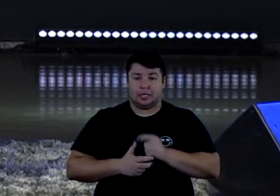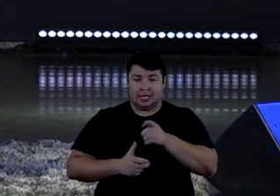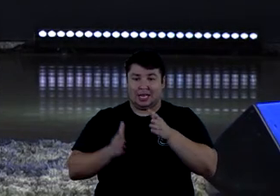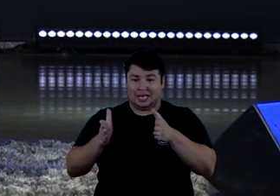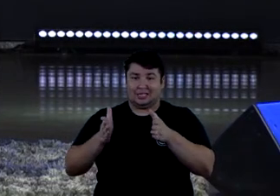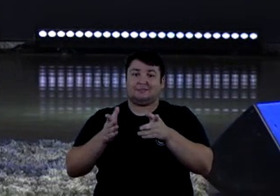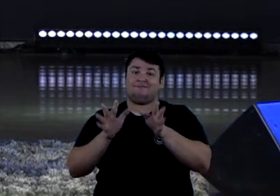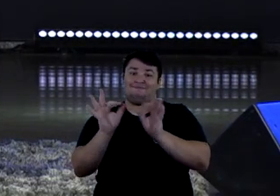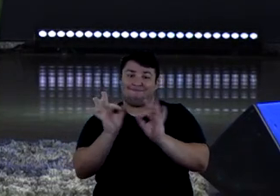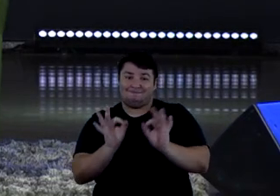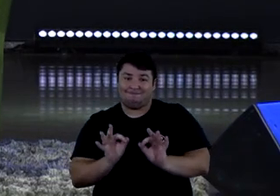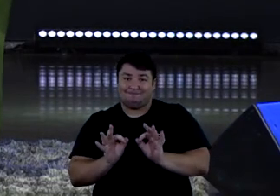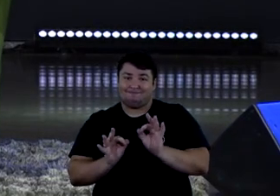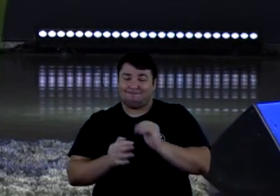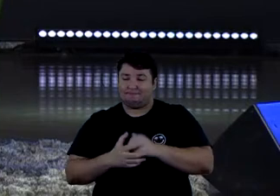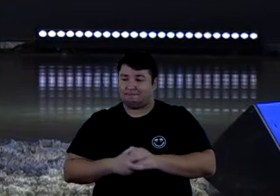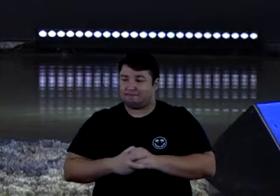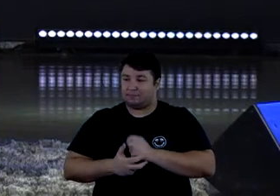domesticado,